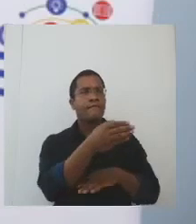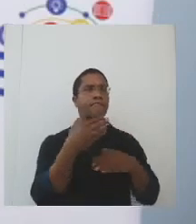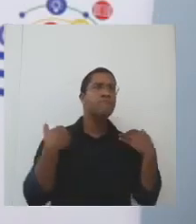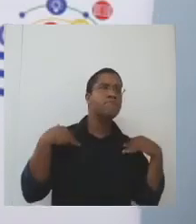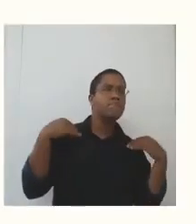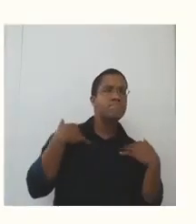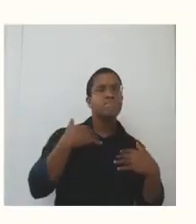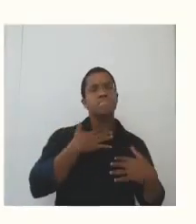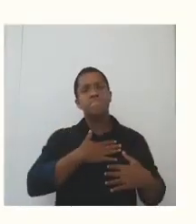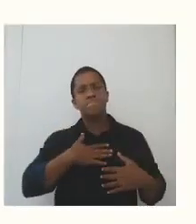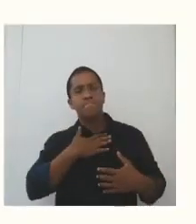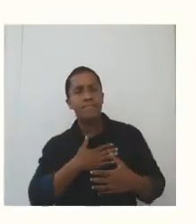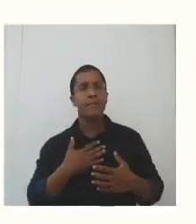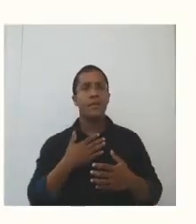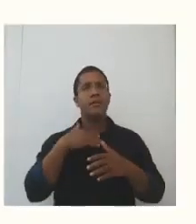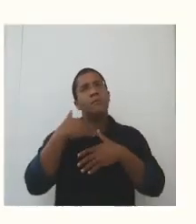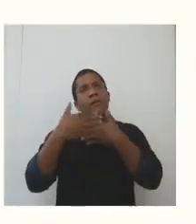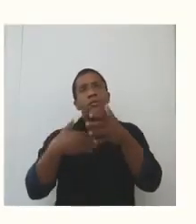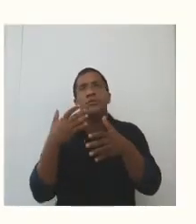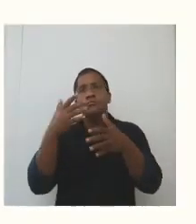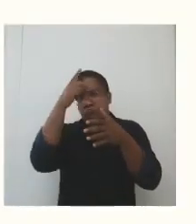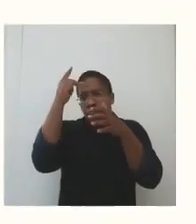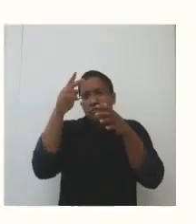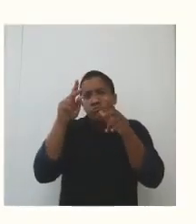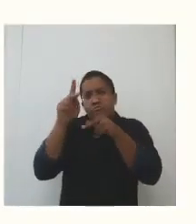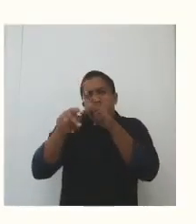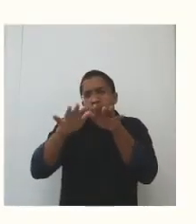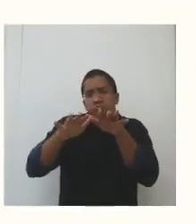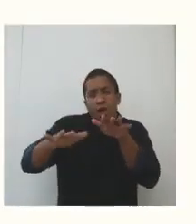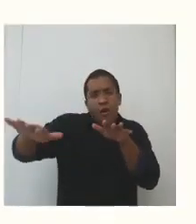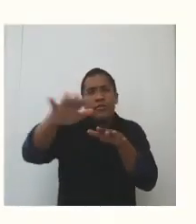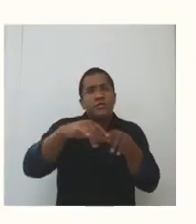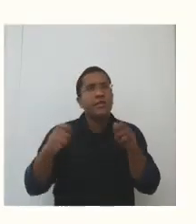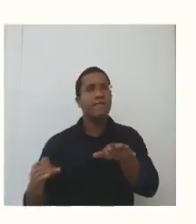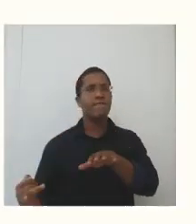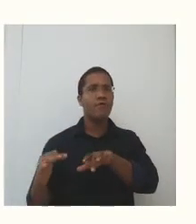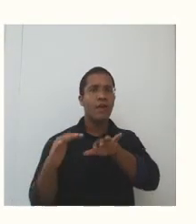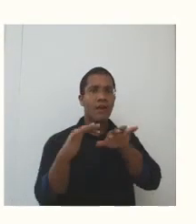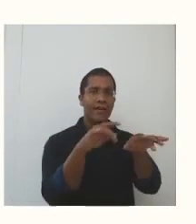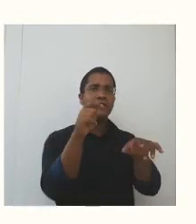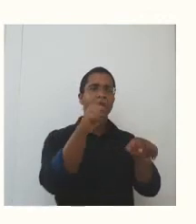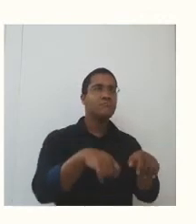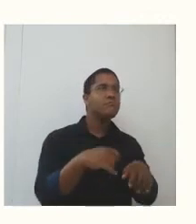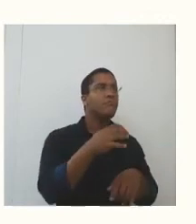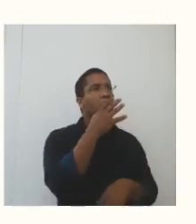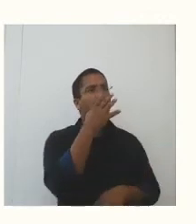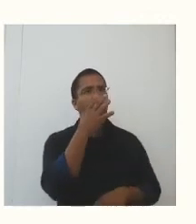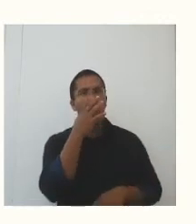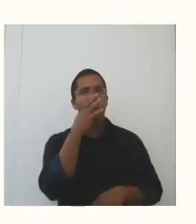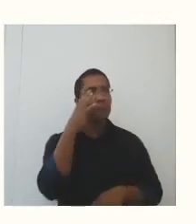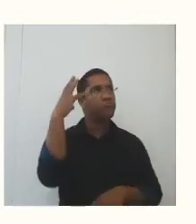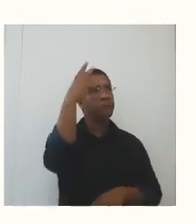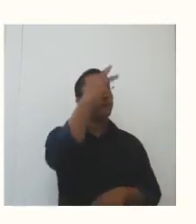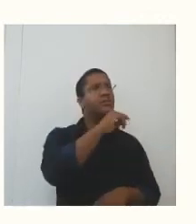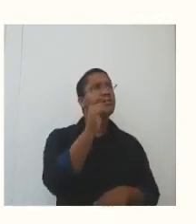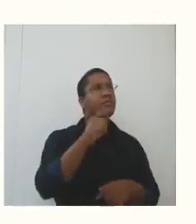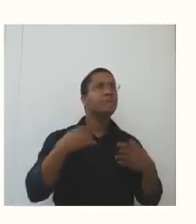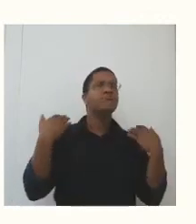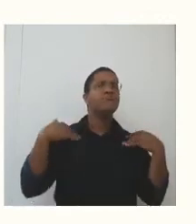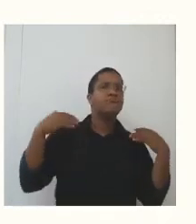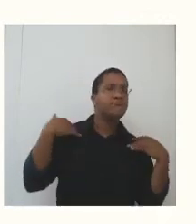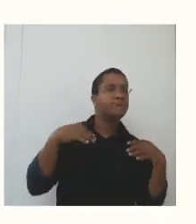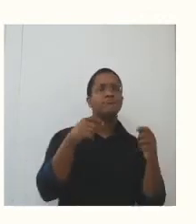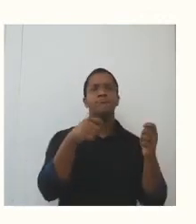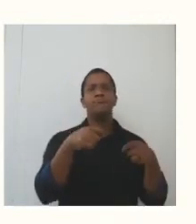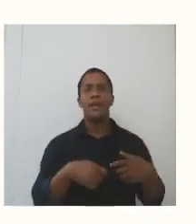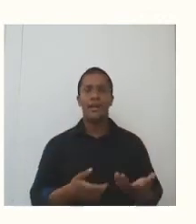e depois todo o povo, né, acabou se aproveitando, né, tendo esse lugar lindo para poder ter como espaço de lazer.